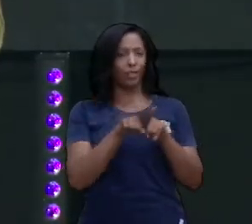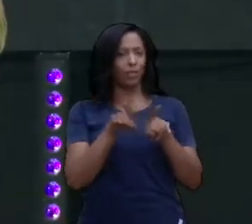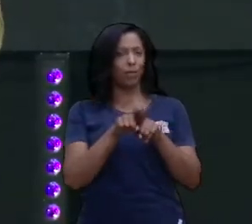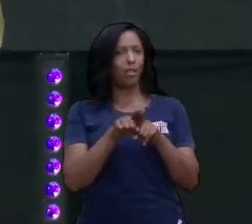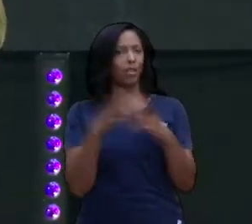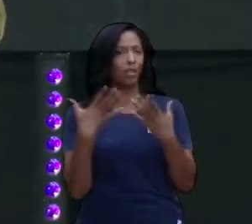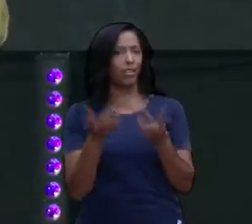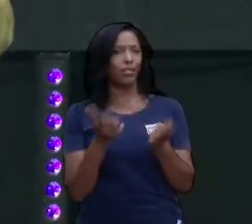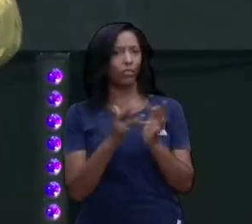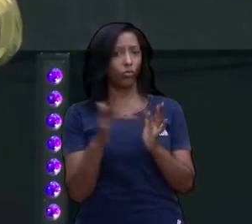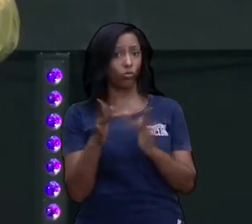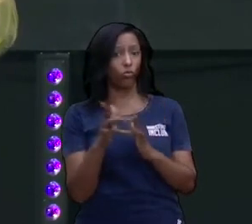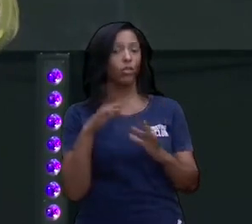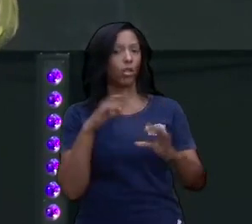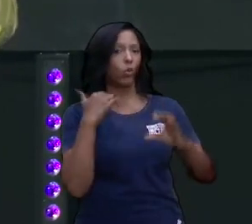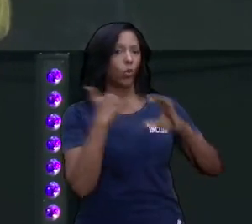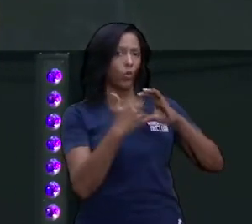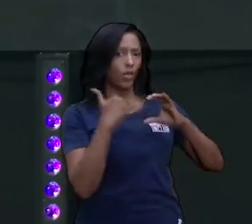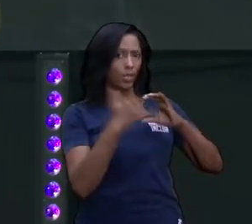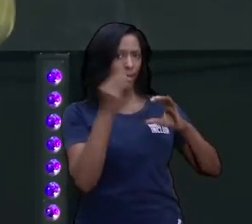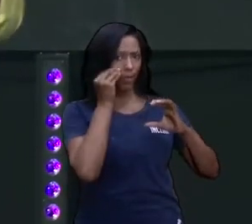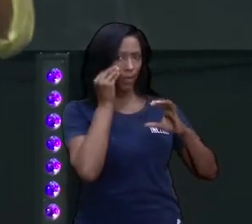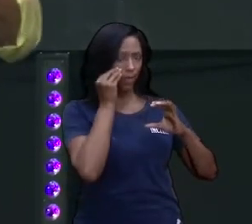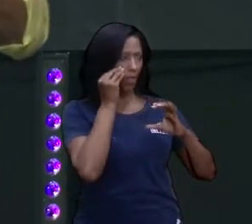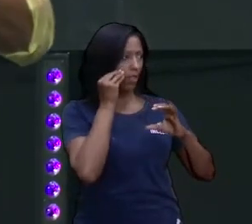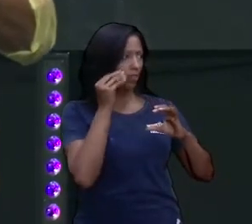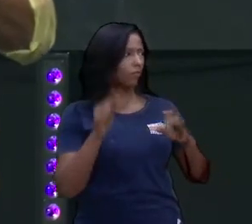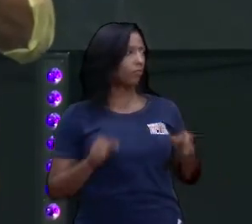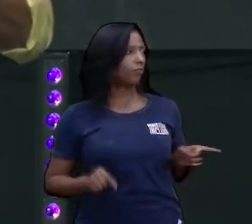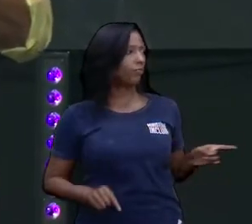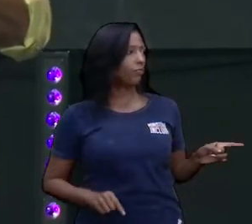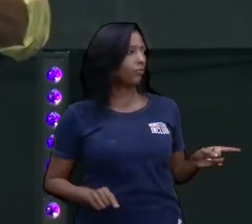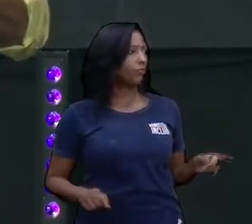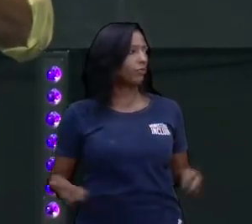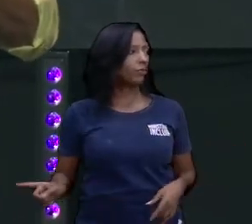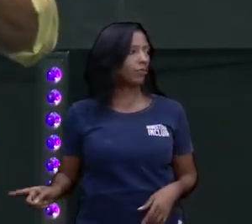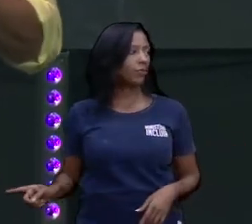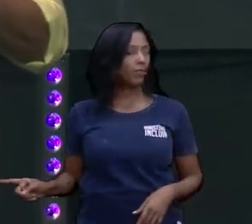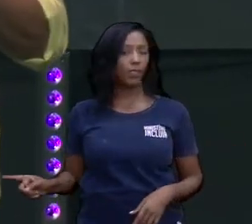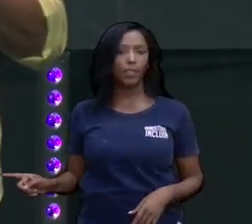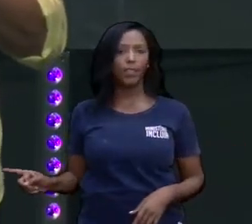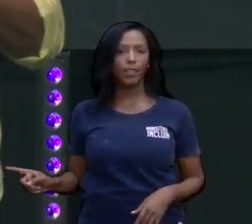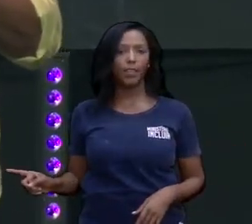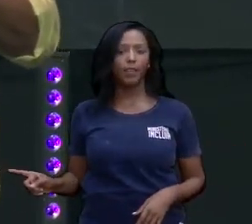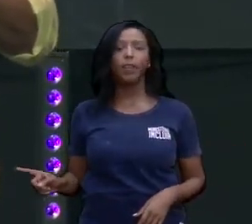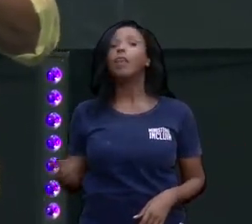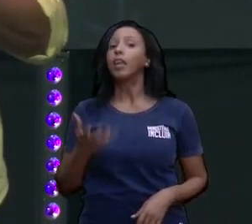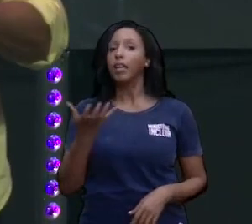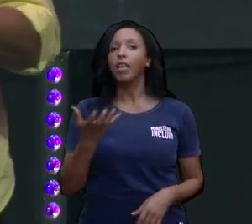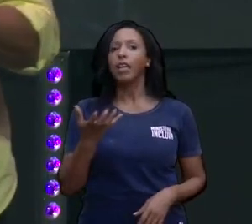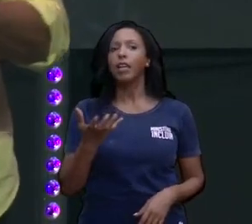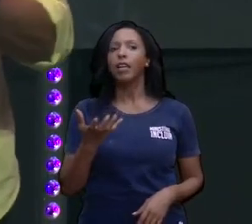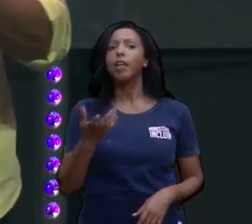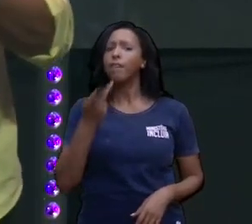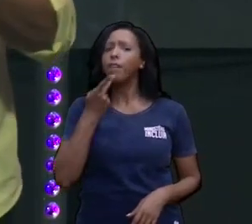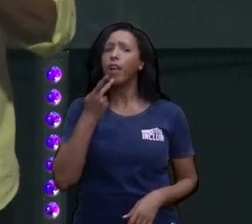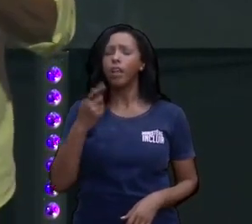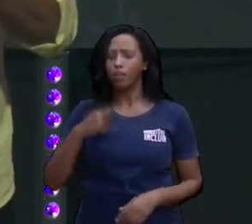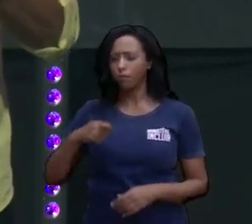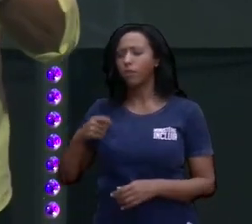telefone WhatsApp você vai nesse WhatsApp para beber eu quero Jesus nós vamos entrar em contato com você vai lá